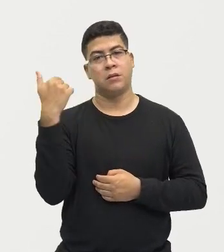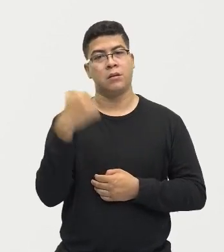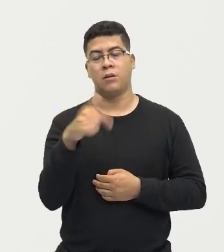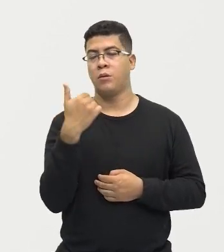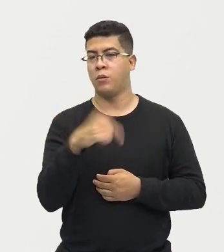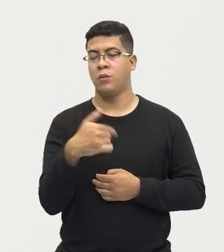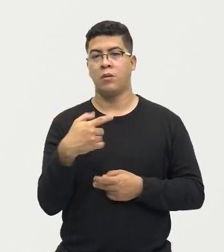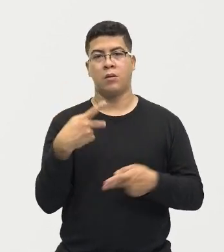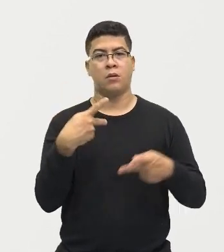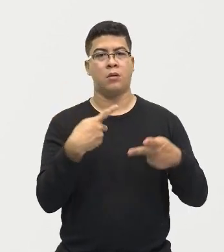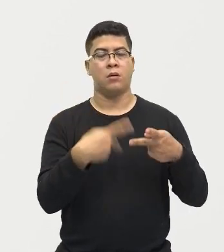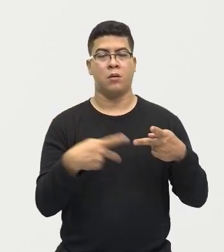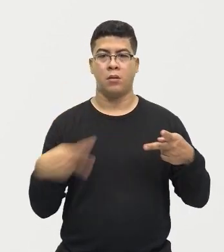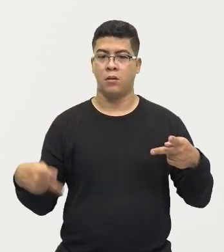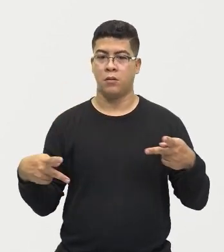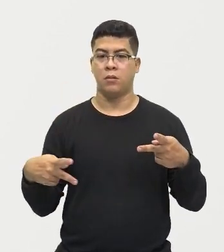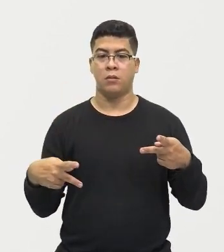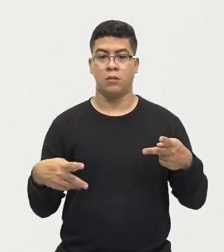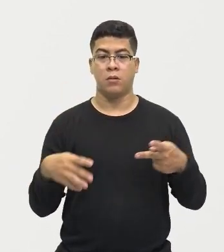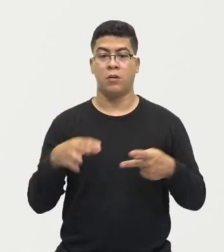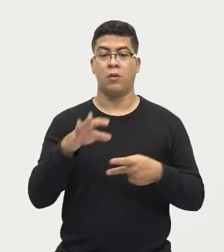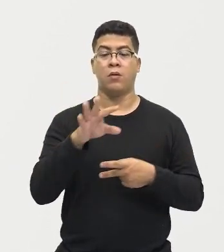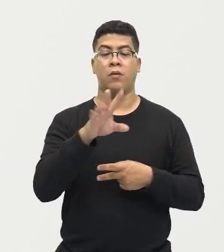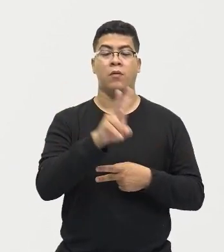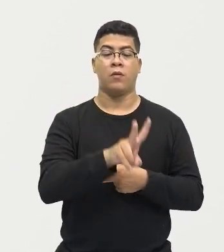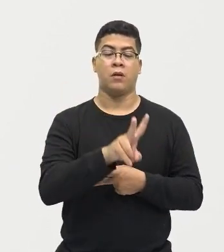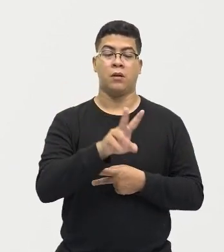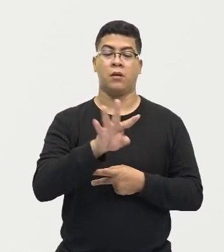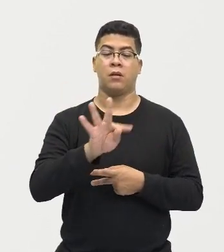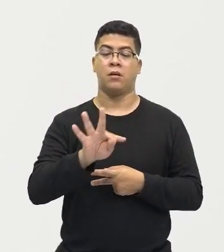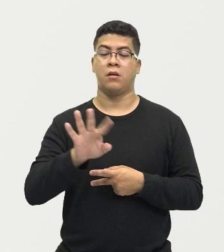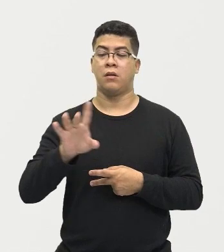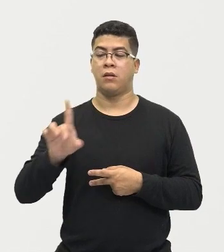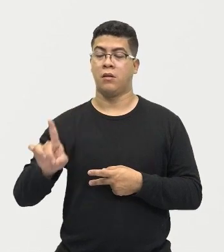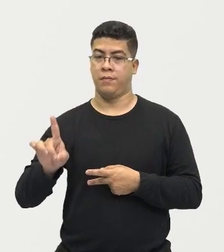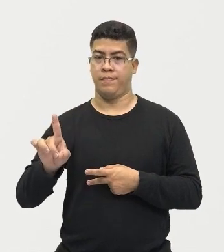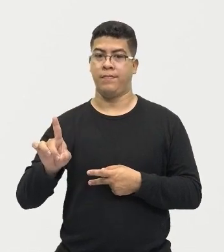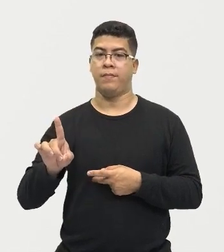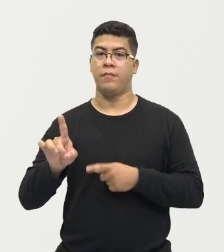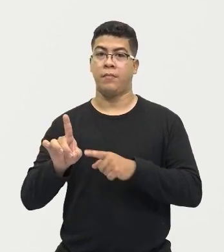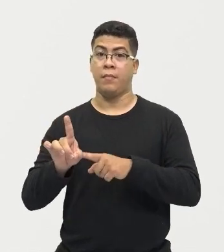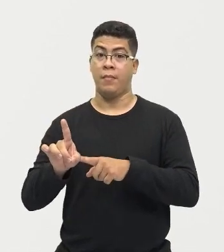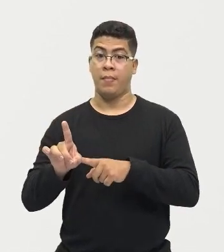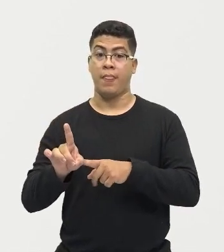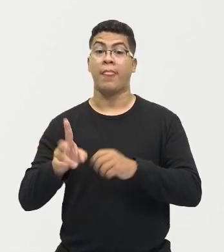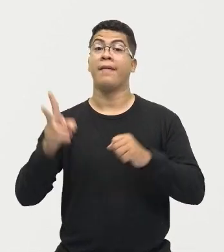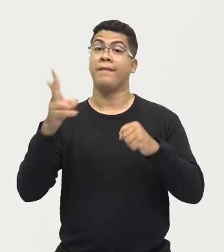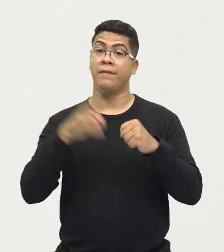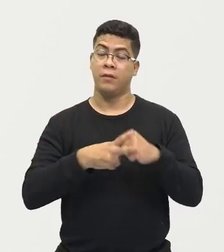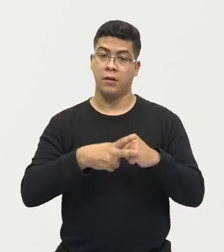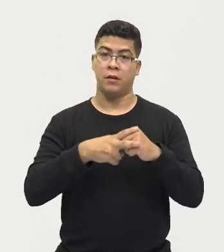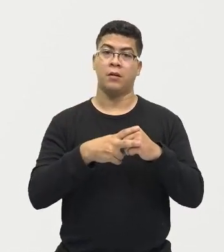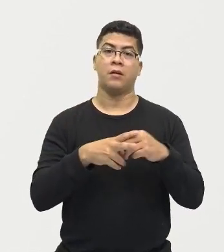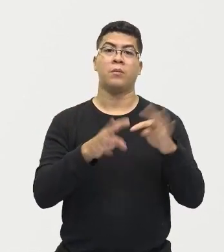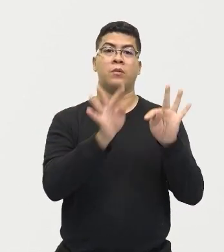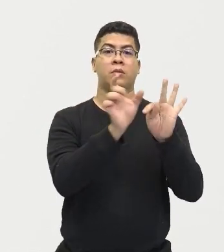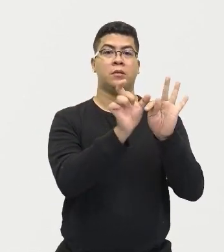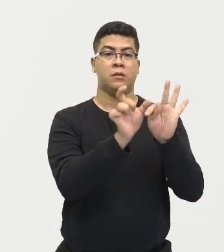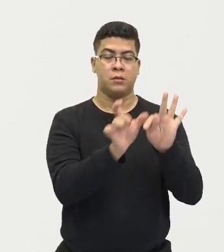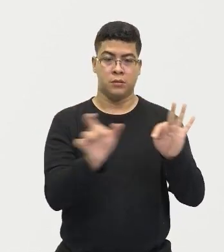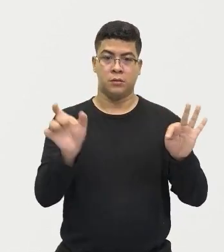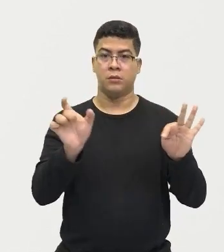preposição, é verbo transitivo direto. Quando ele tem a preposição, ele é um verbo transitivo